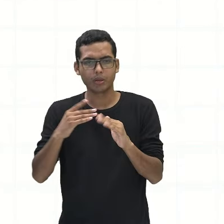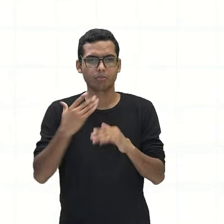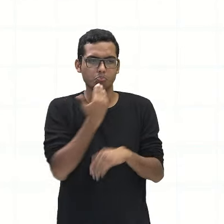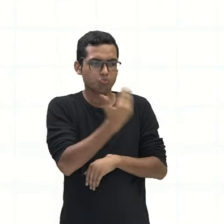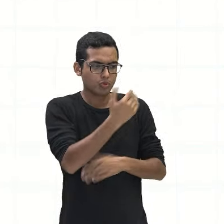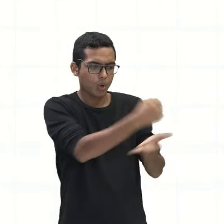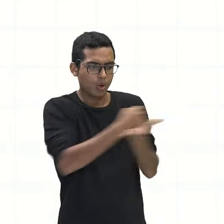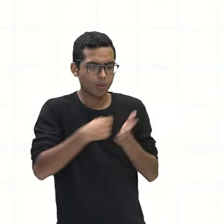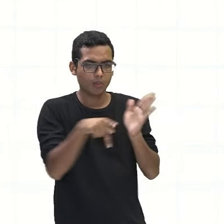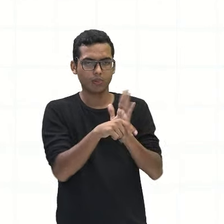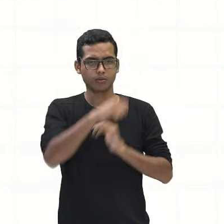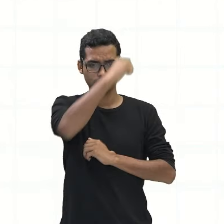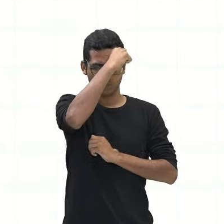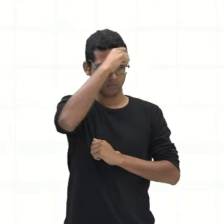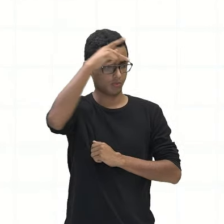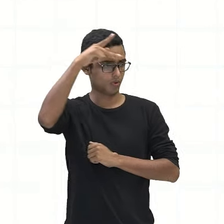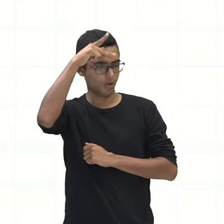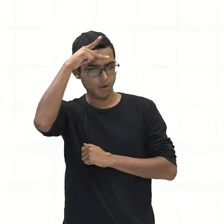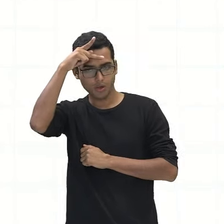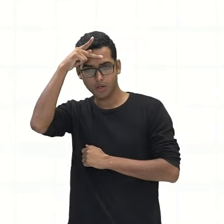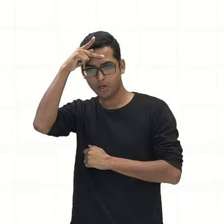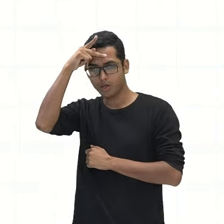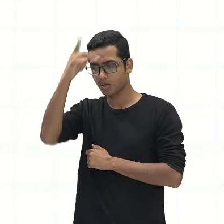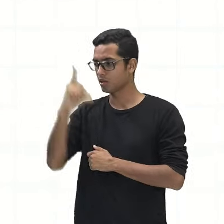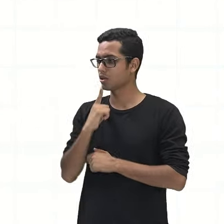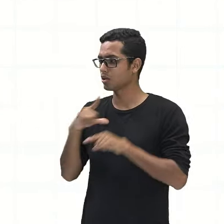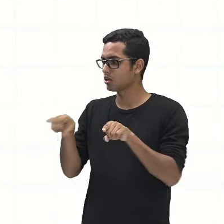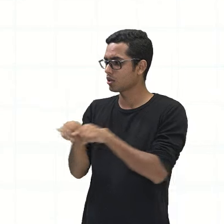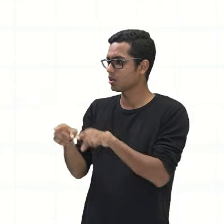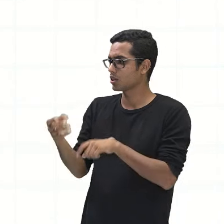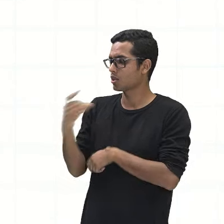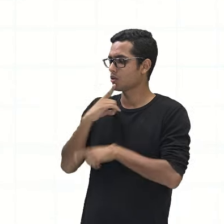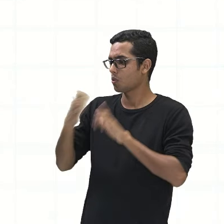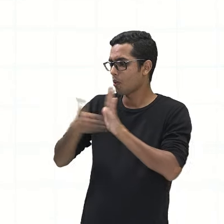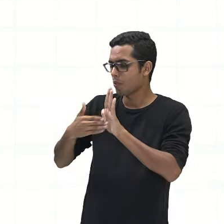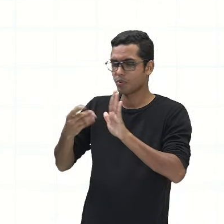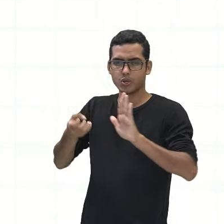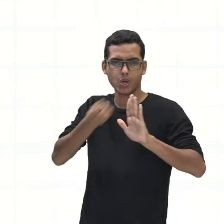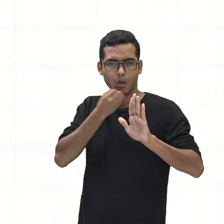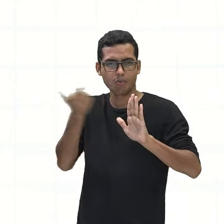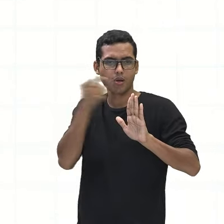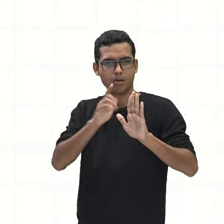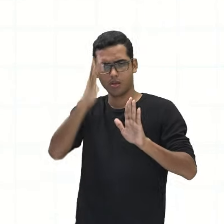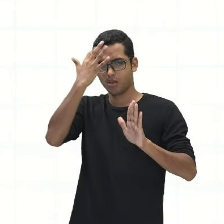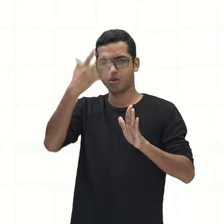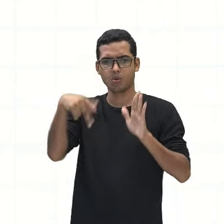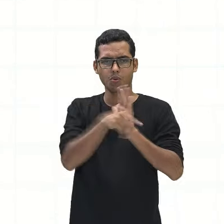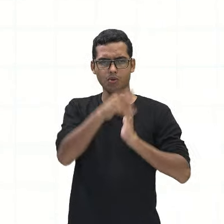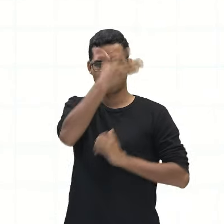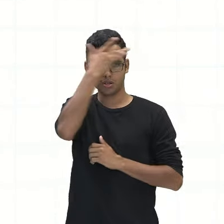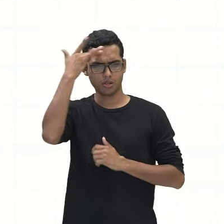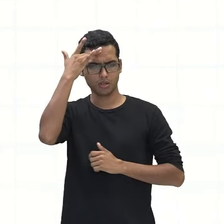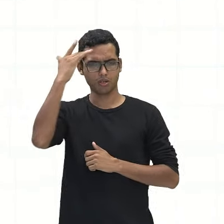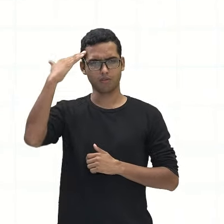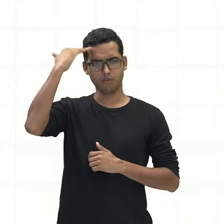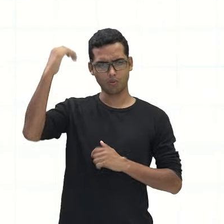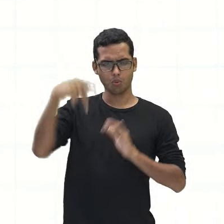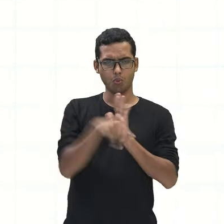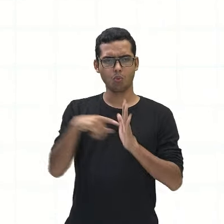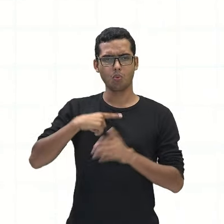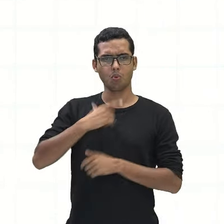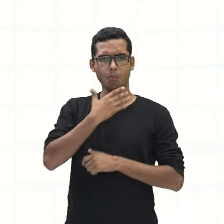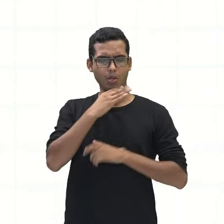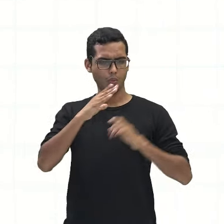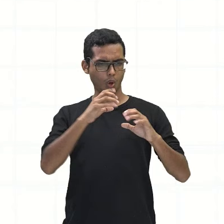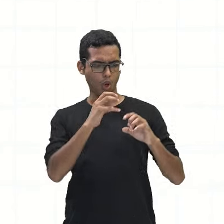recompensa pela solução do problema. Um flautista, alto e magro,